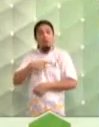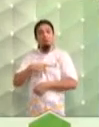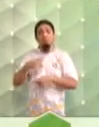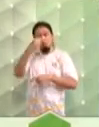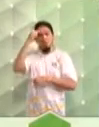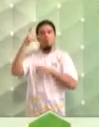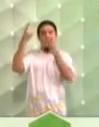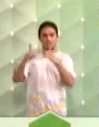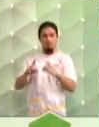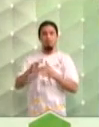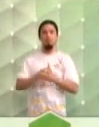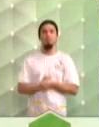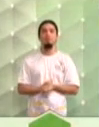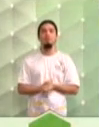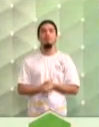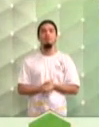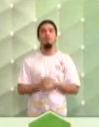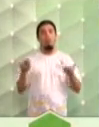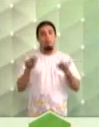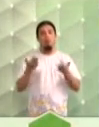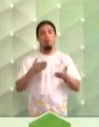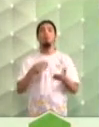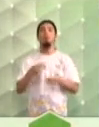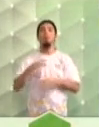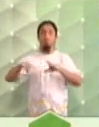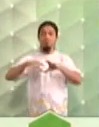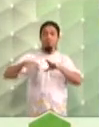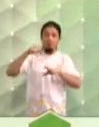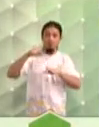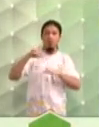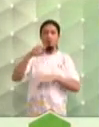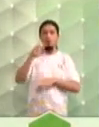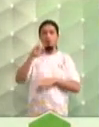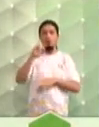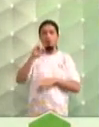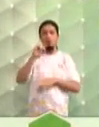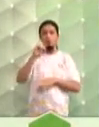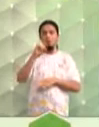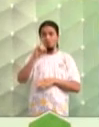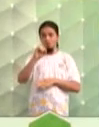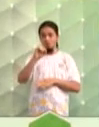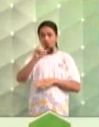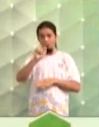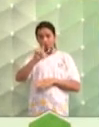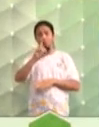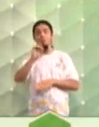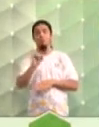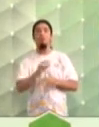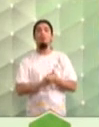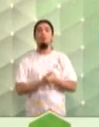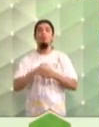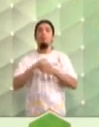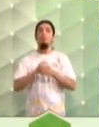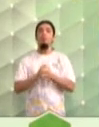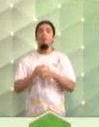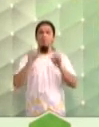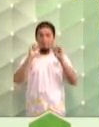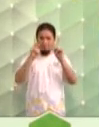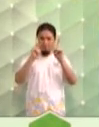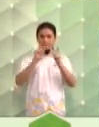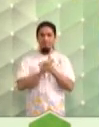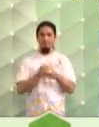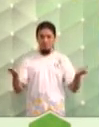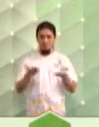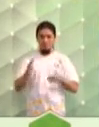gente sorteou o décimo que valia R$5.000, pode ir lá com o Clodoaldo. Clodoaldo, tudo certo para o próximo sorteio? Clodoaldo dá o ok ali e o Fábio vai clicar agora